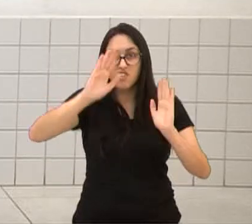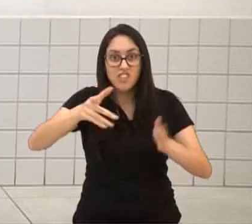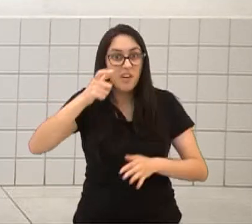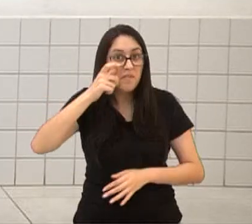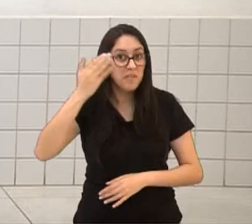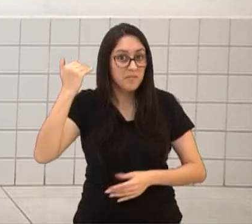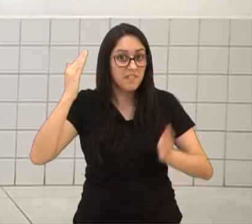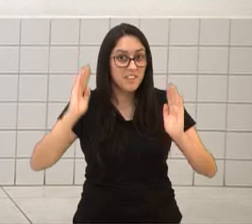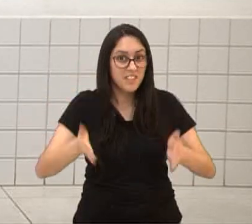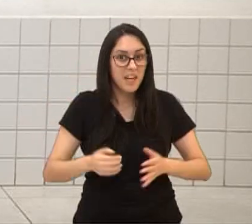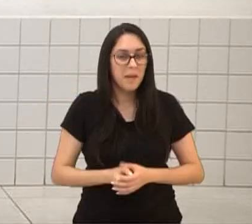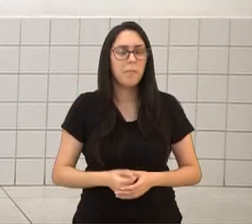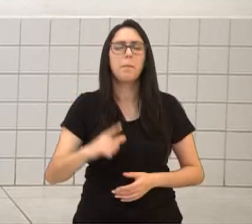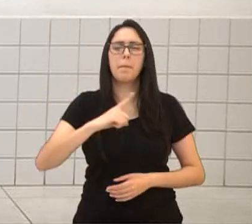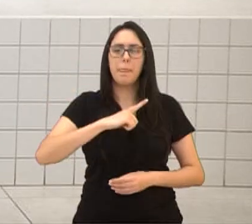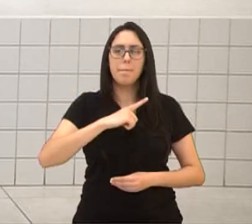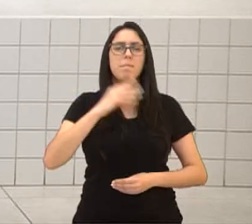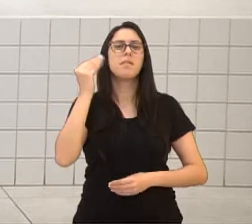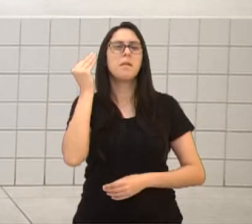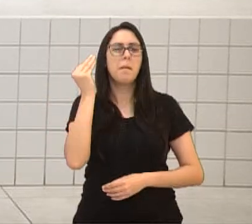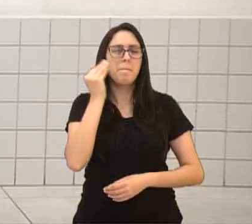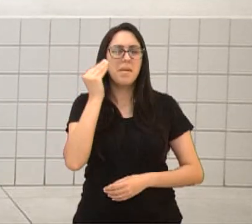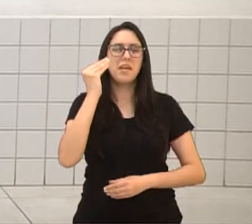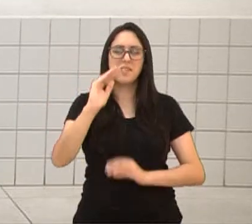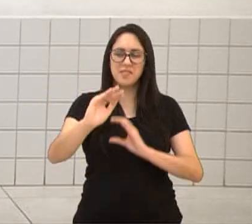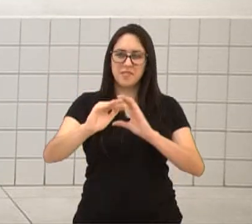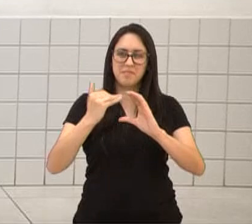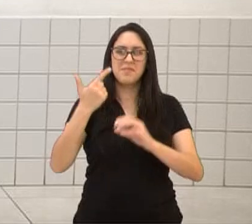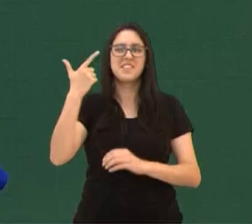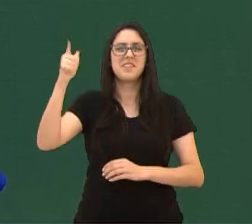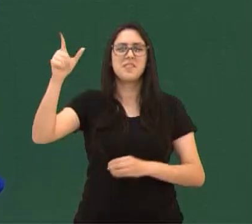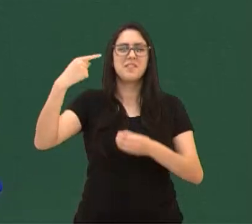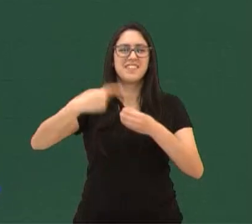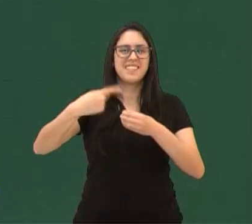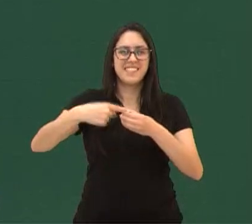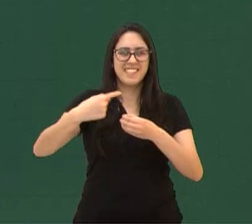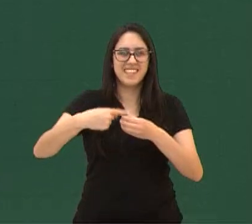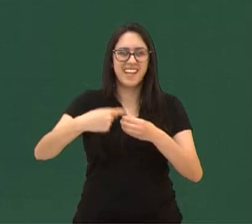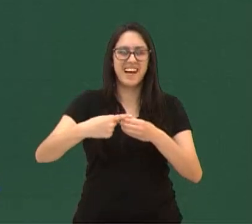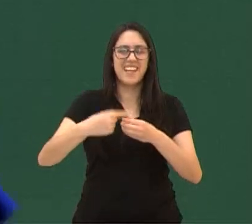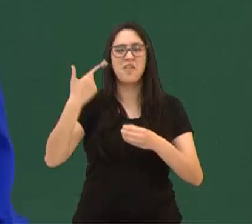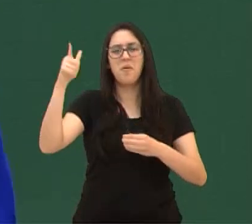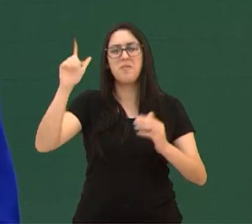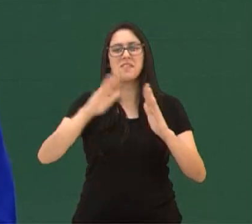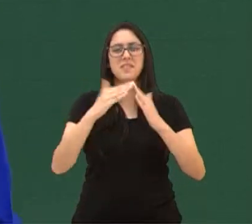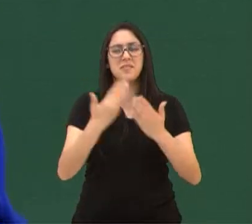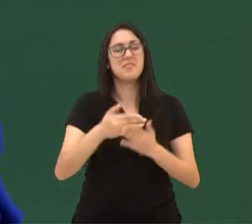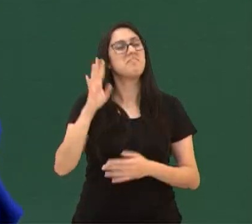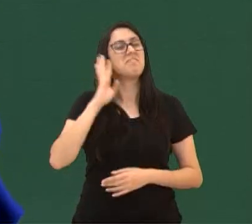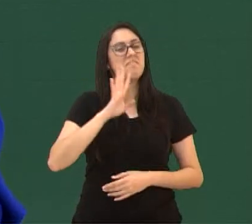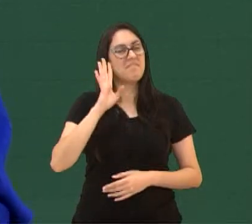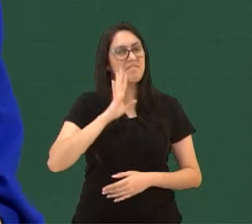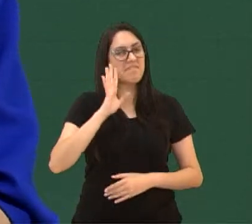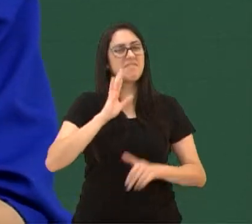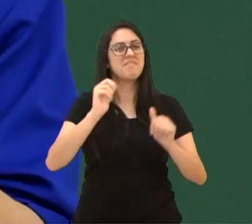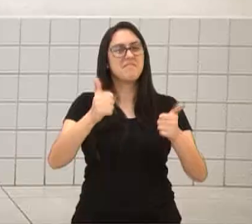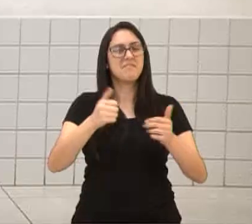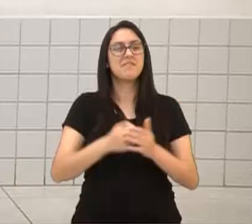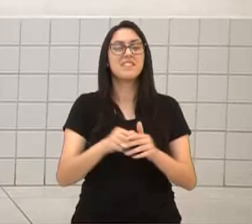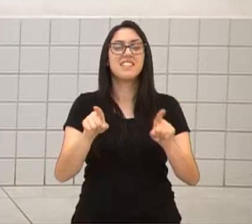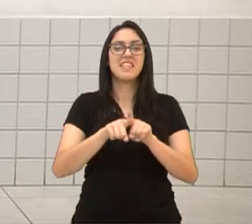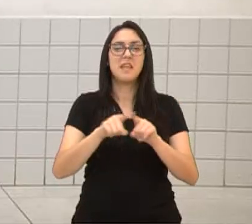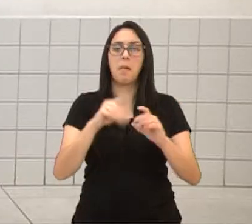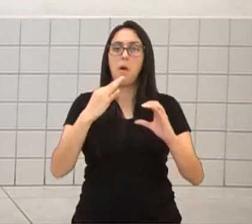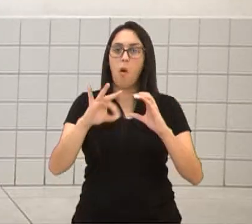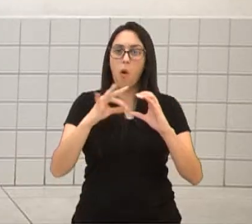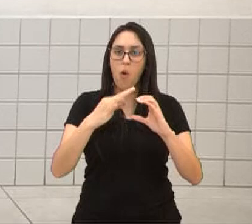pessoal? Olha tem só. beijo vindo aqui, Cornélio Procópio, o pessoal do Colégio Zubira Marquese da Silva. Que legal. E o pessoal de Colombo